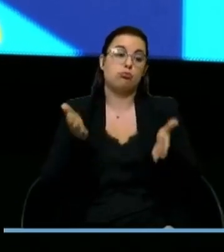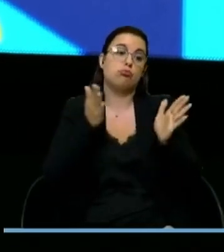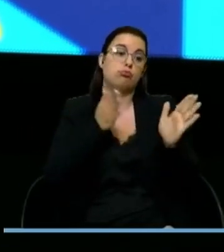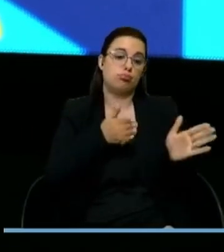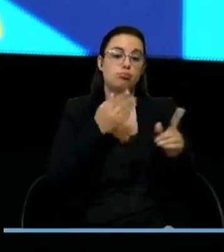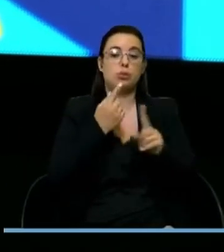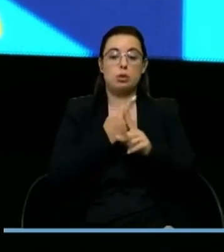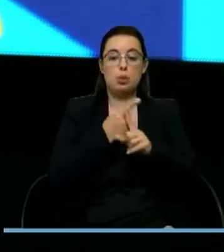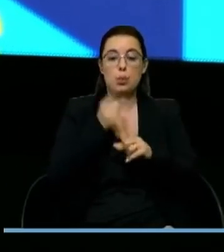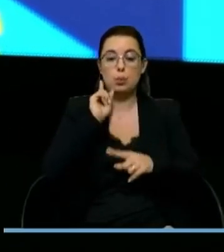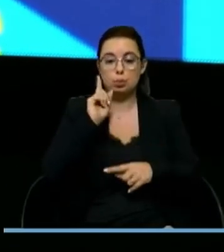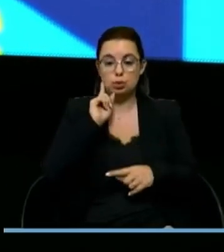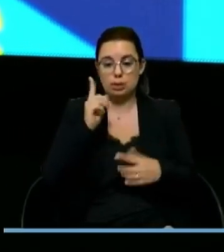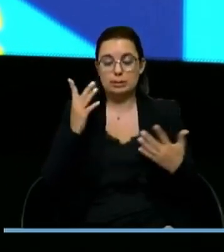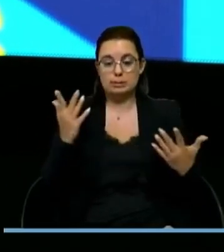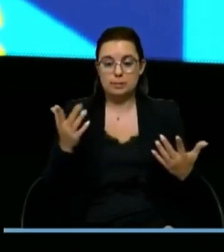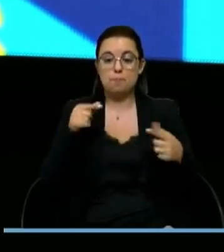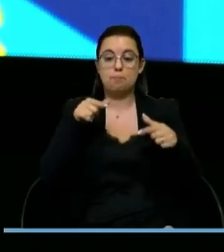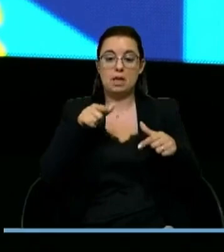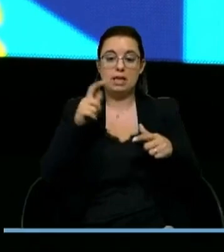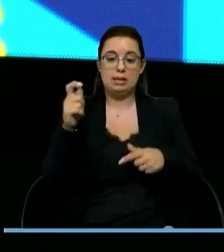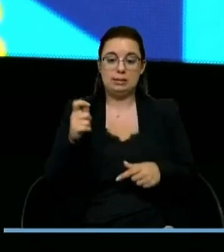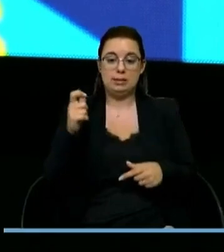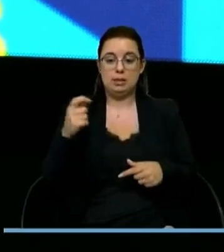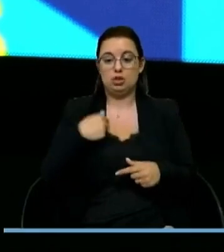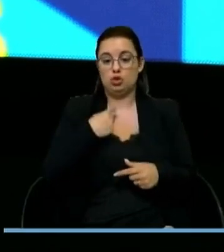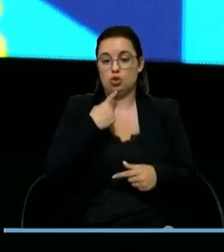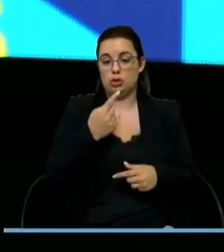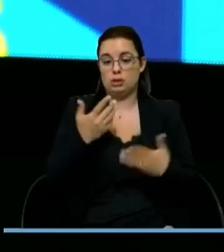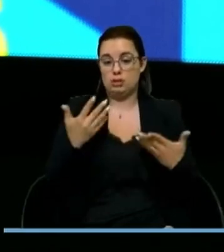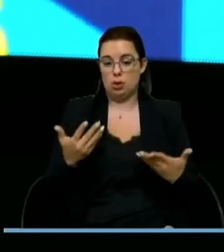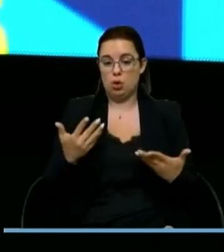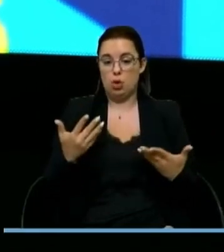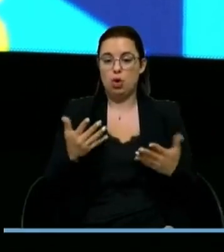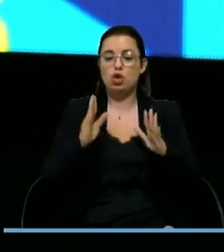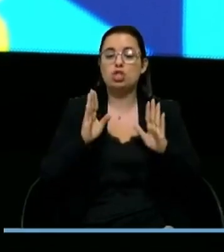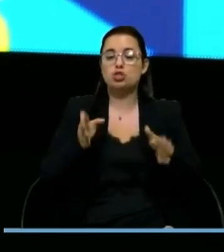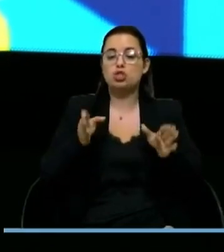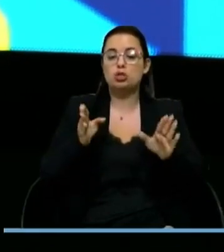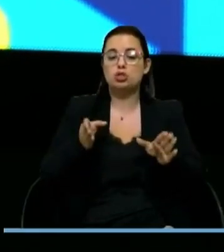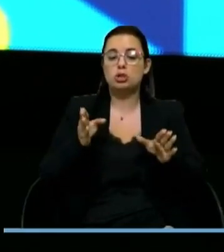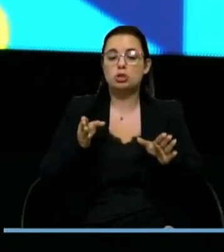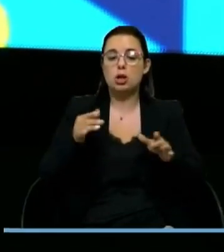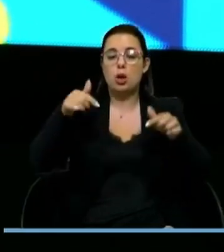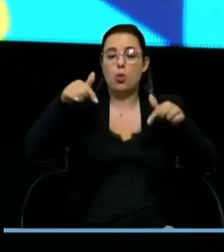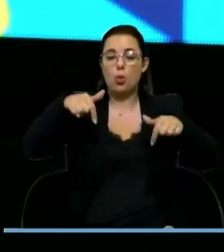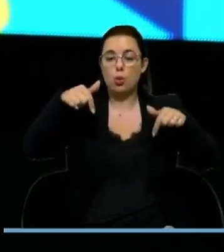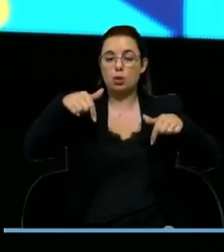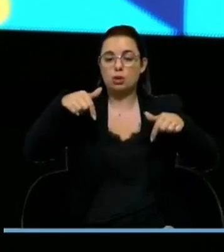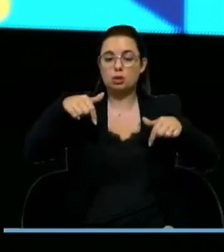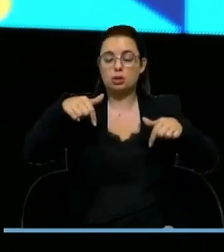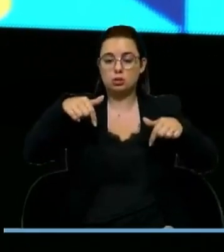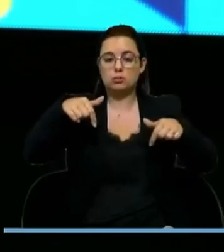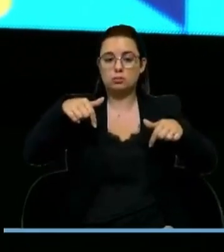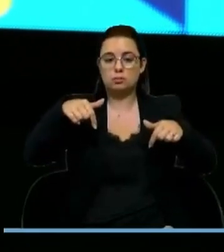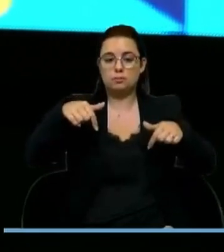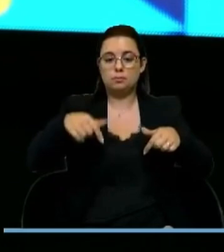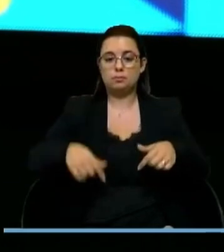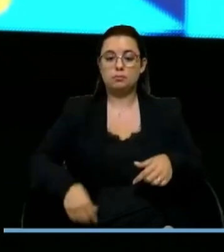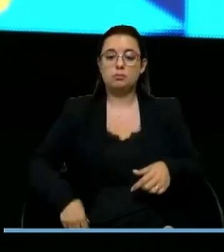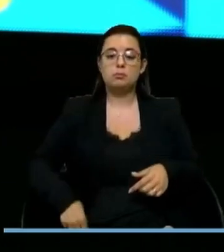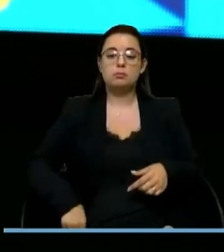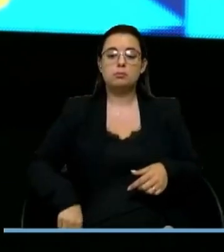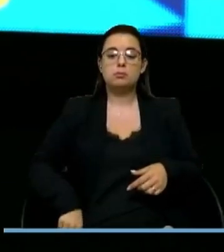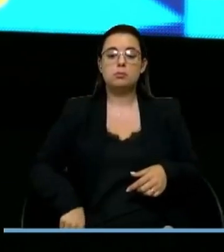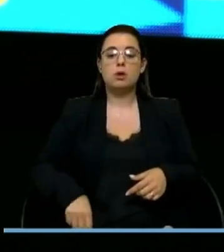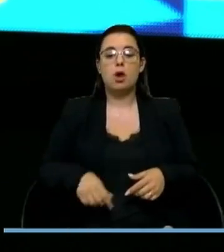aspecto muito relevante, é que estas entidades que eu acabo de referir já têm hoje em dia, nas suas